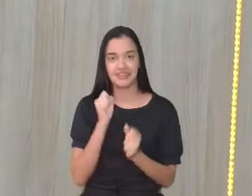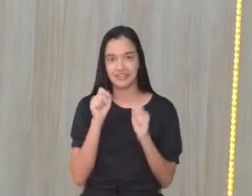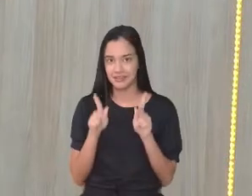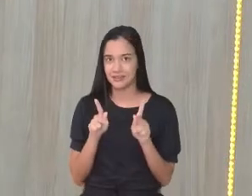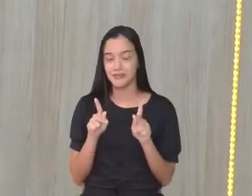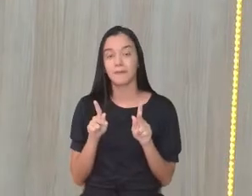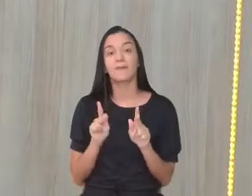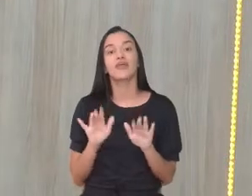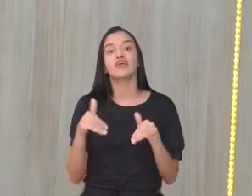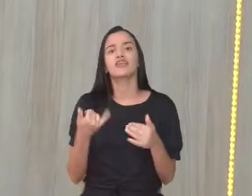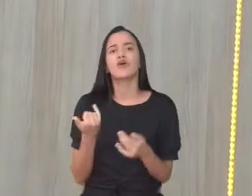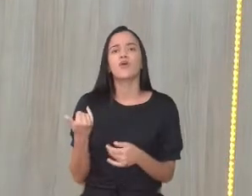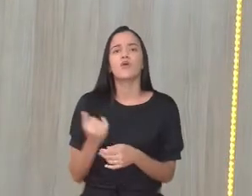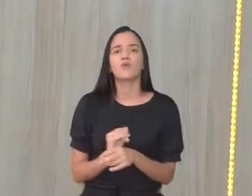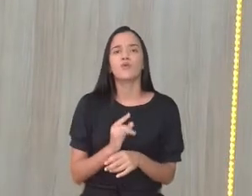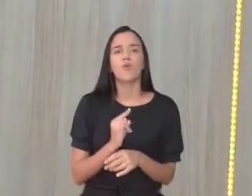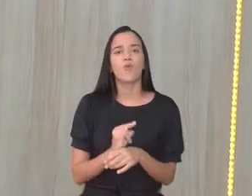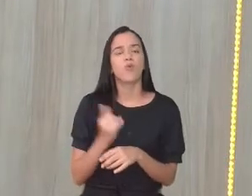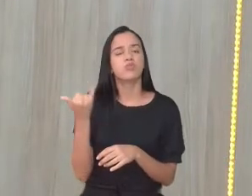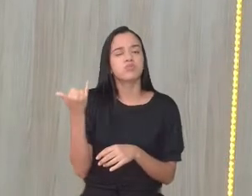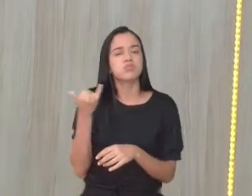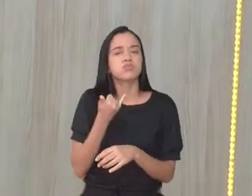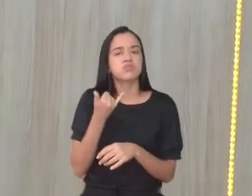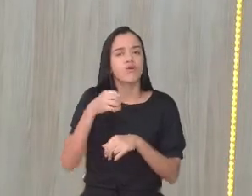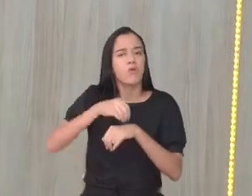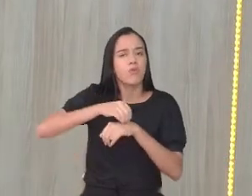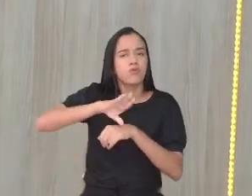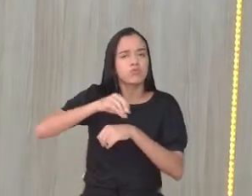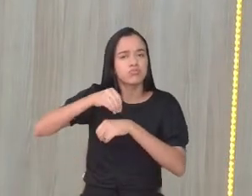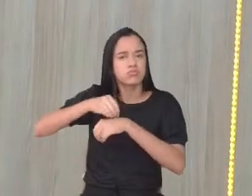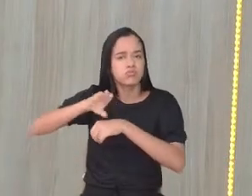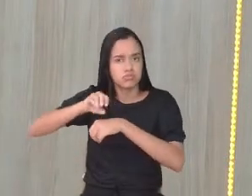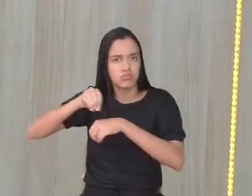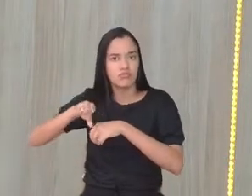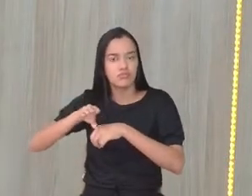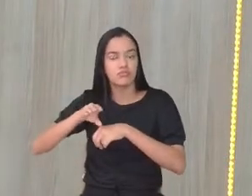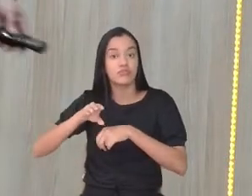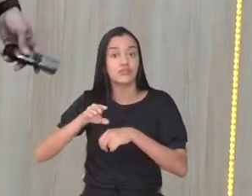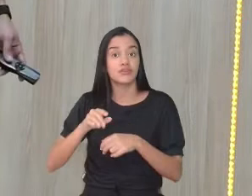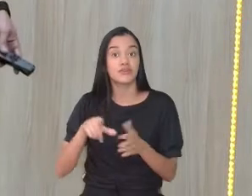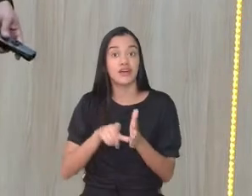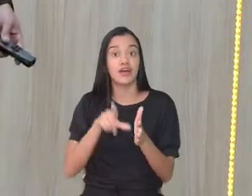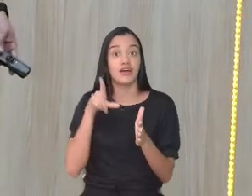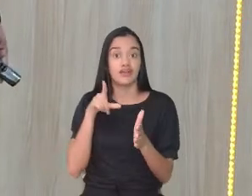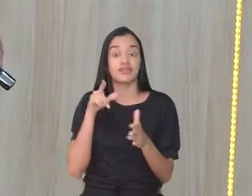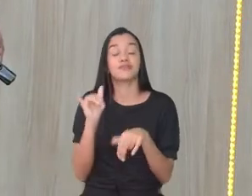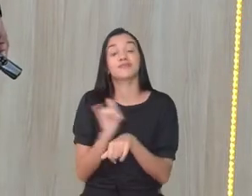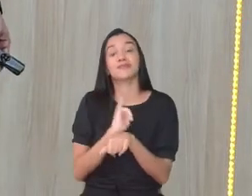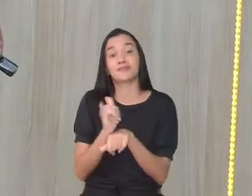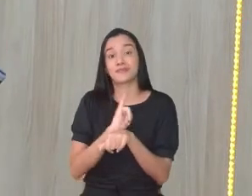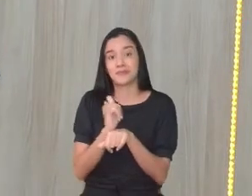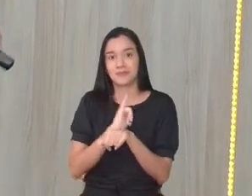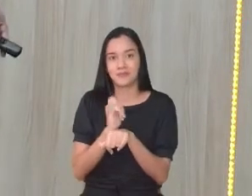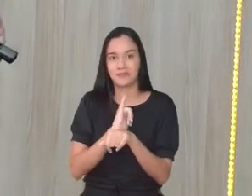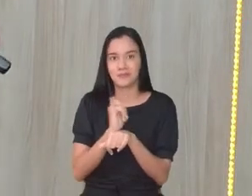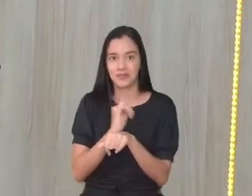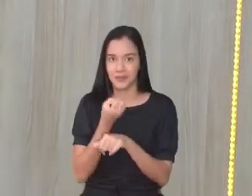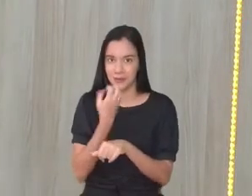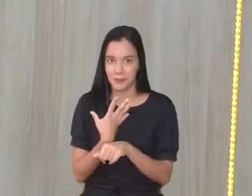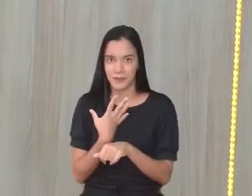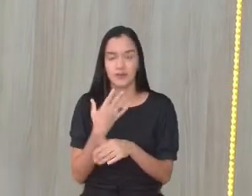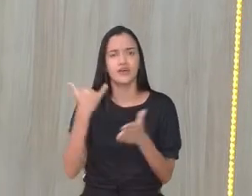O último aviso, antes da gente começar aí, dar início à nossa aula de hoje, é sobre o nosso canal no YouTube, tá bom?